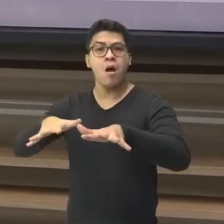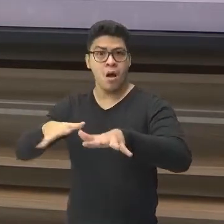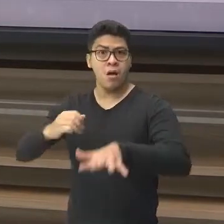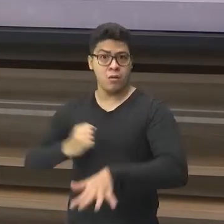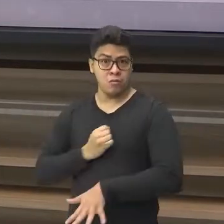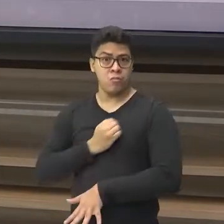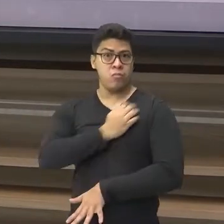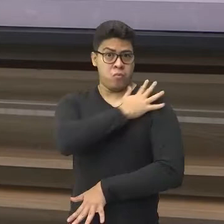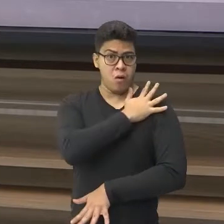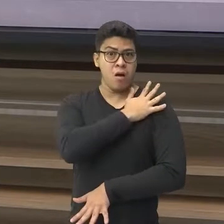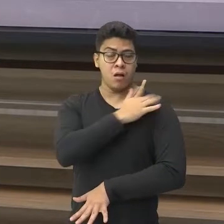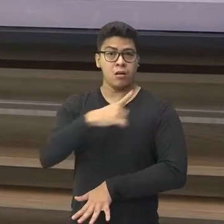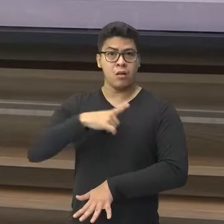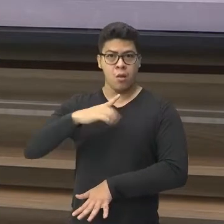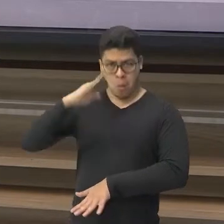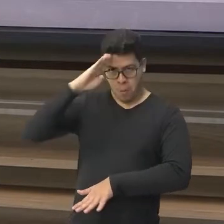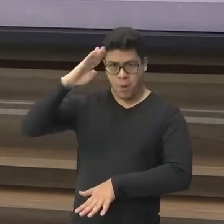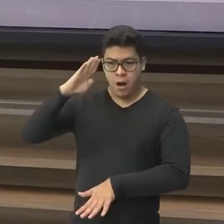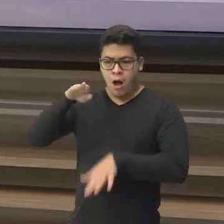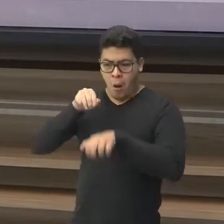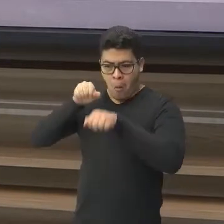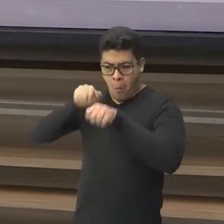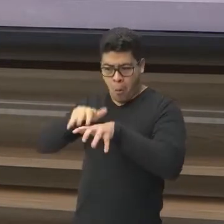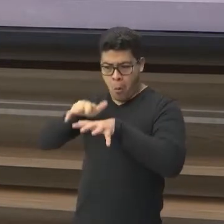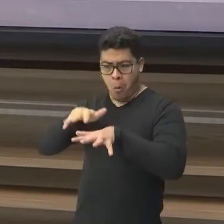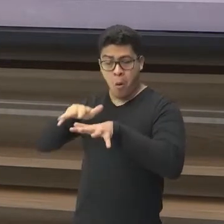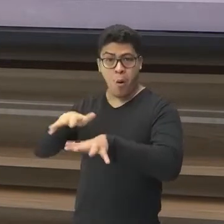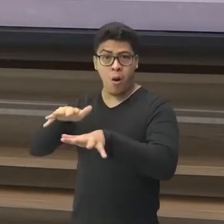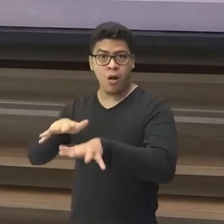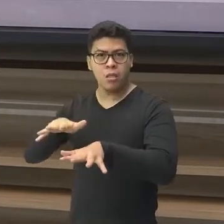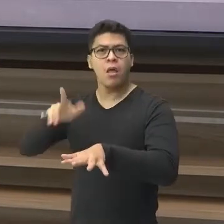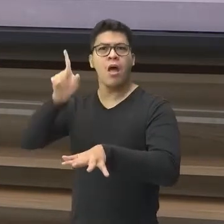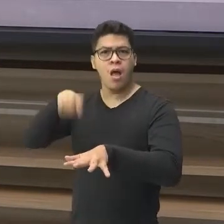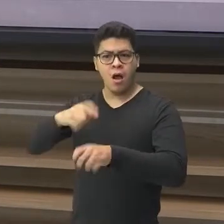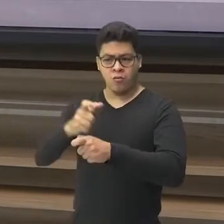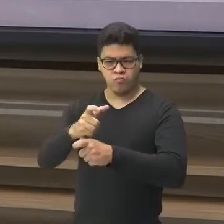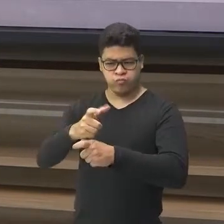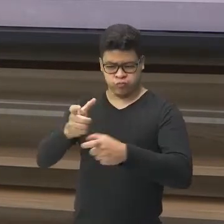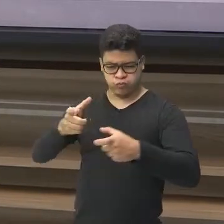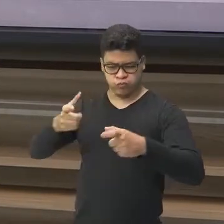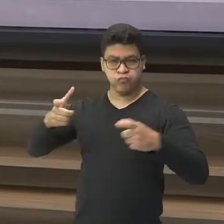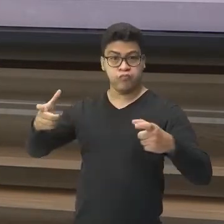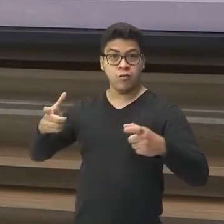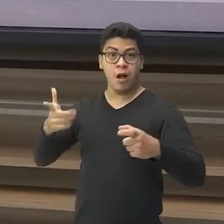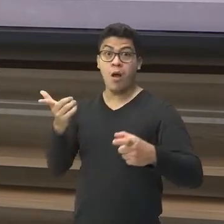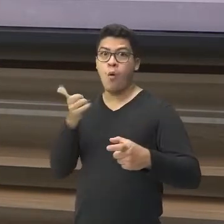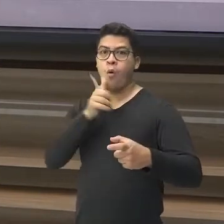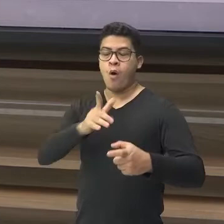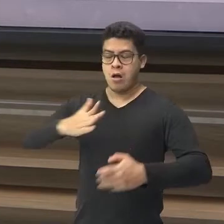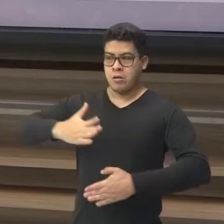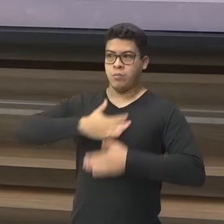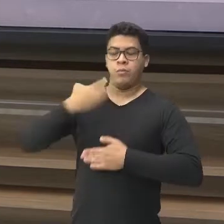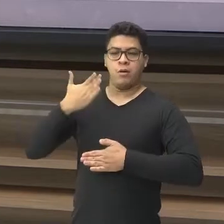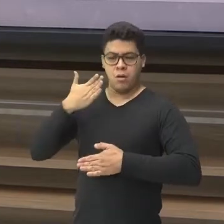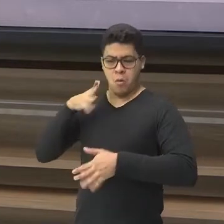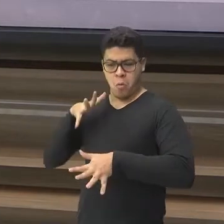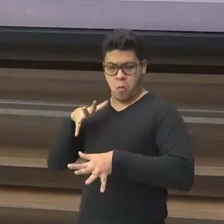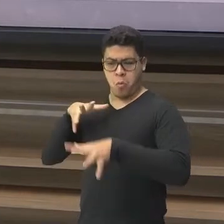militar daquele momento, e a ideia era pegar o eixo de surpresa, né?